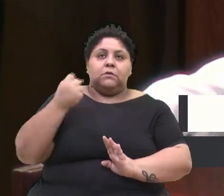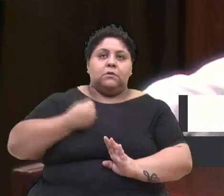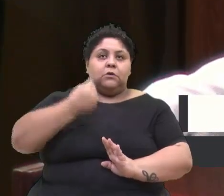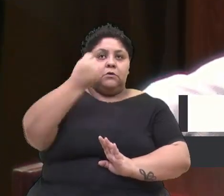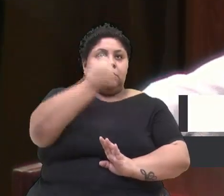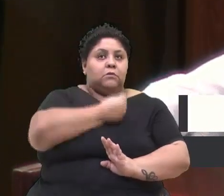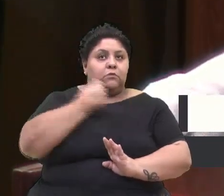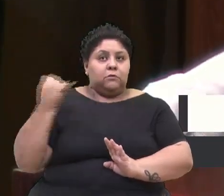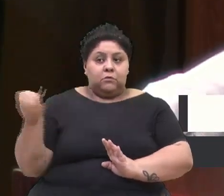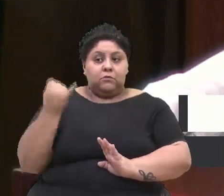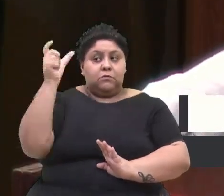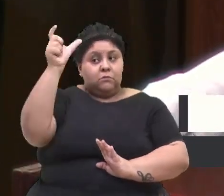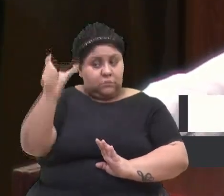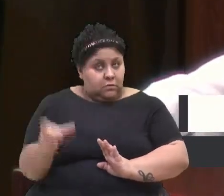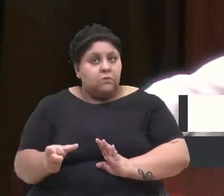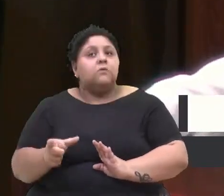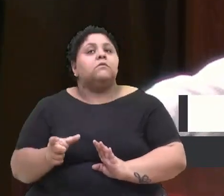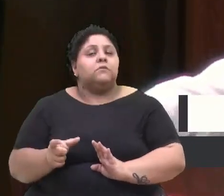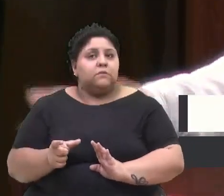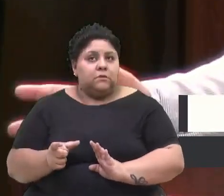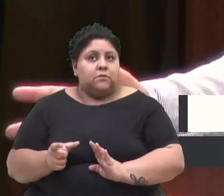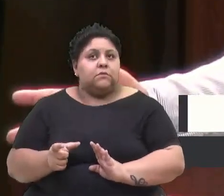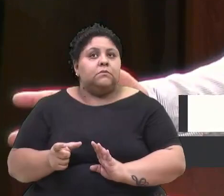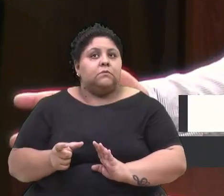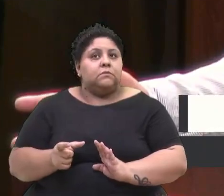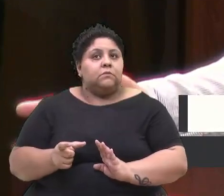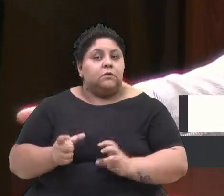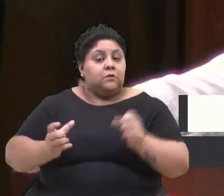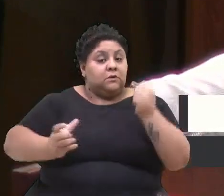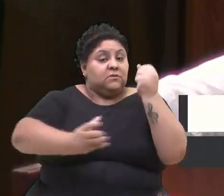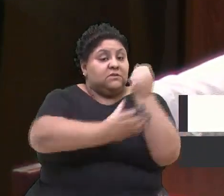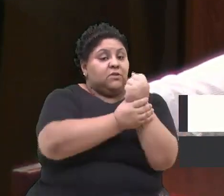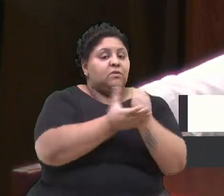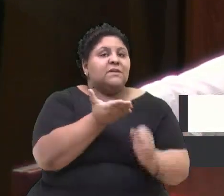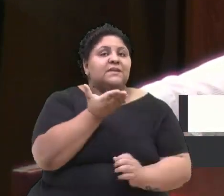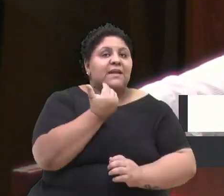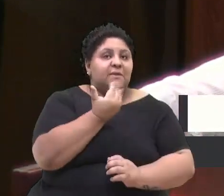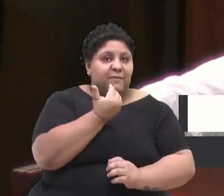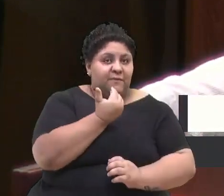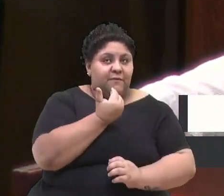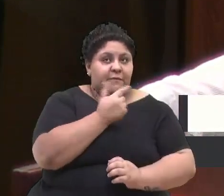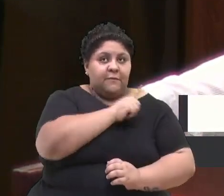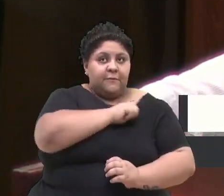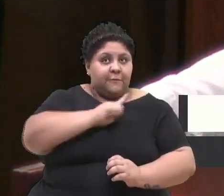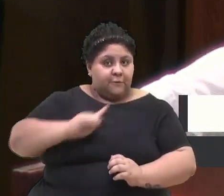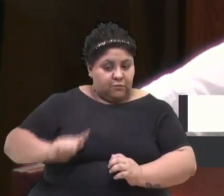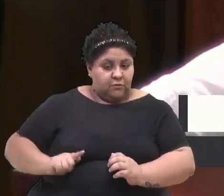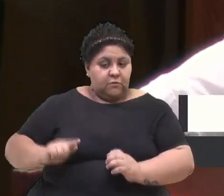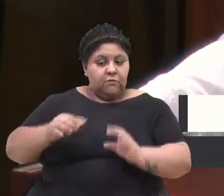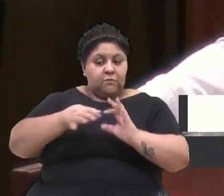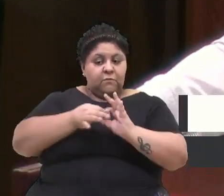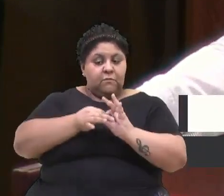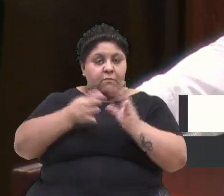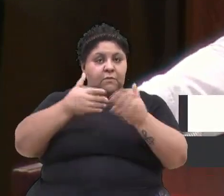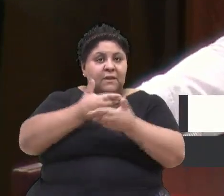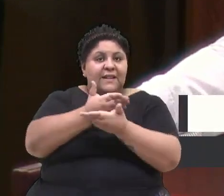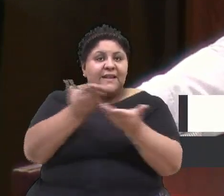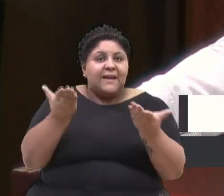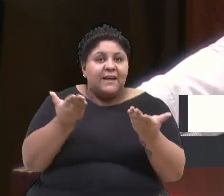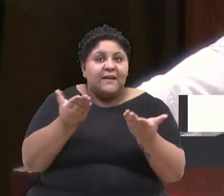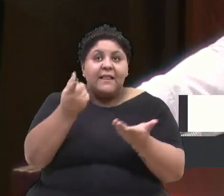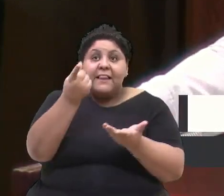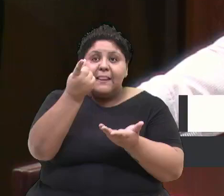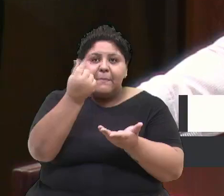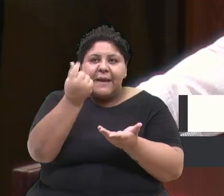significativo de pessoas em insegurança alimentar e que o governo dispõe de recursos para